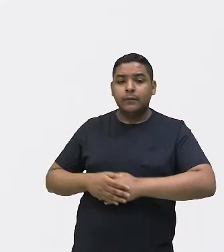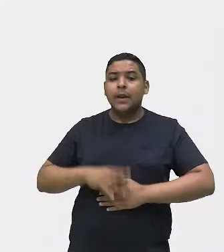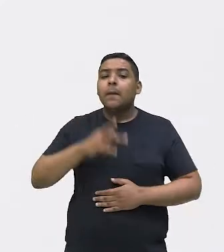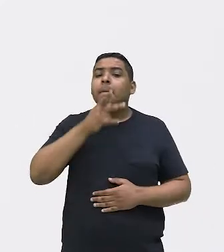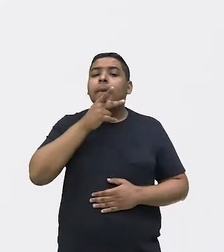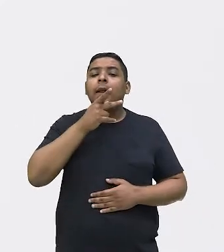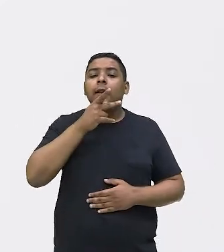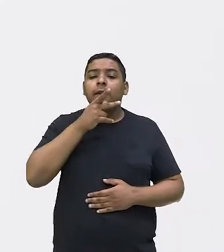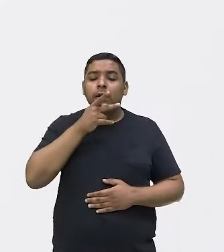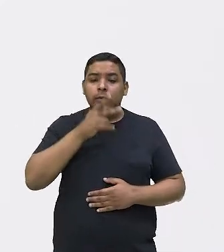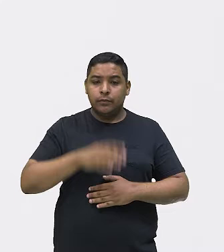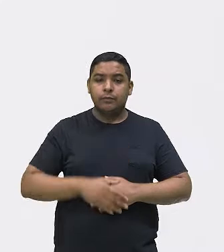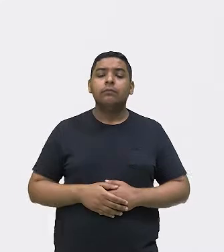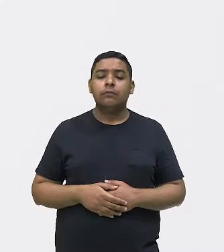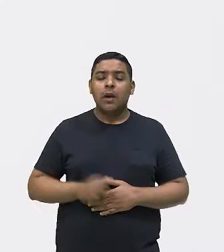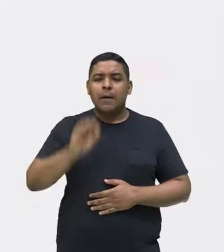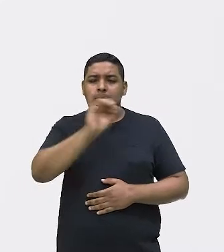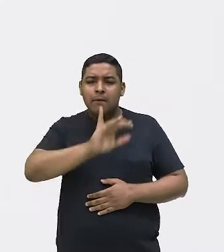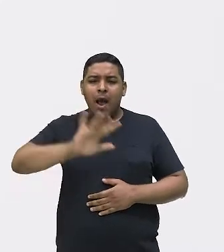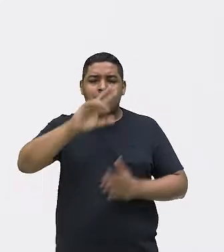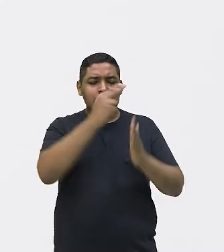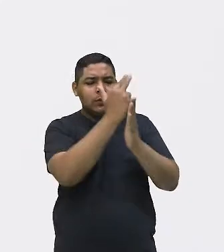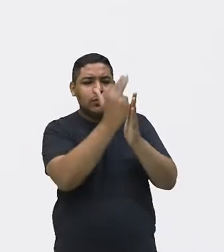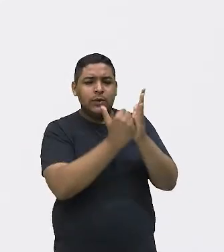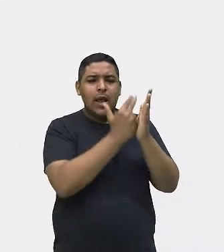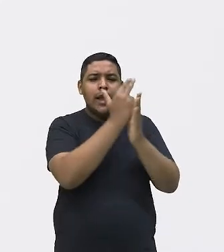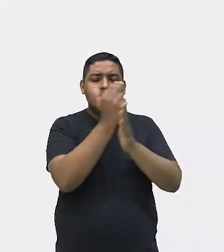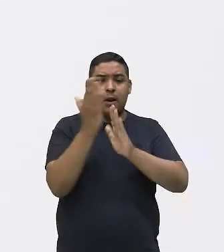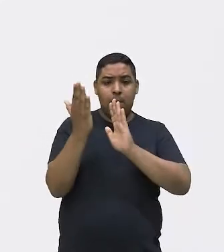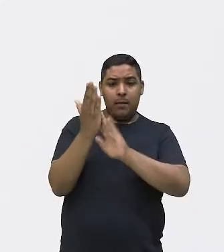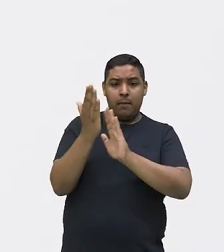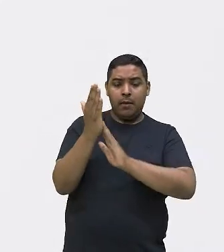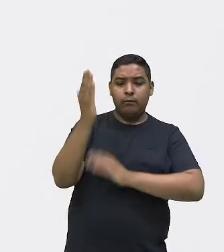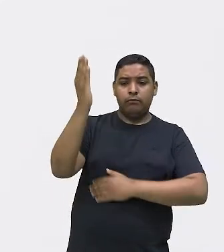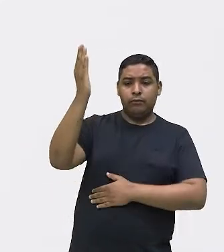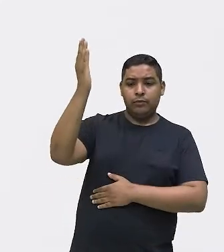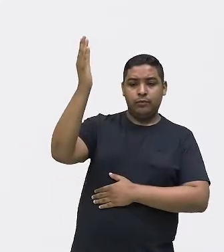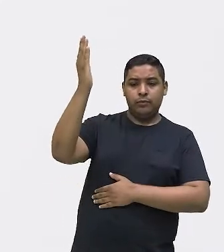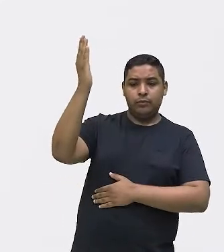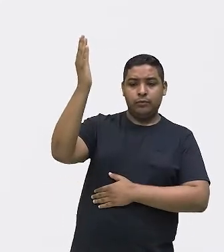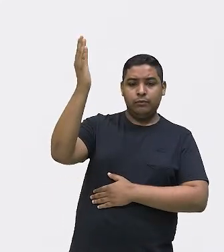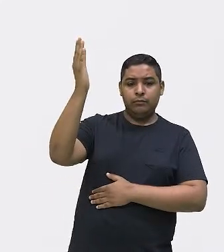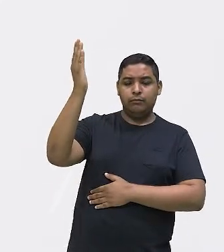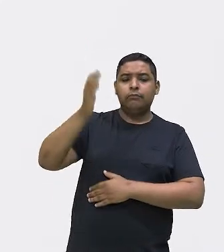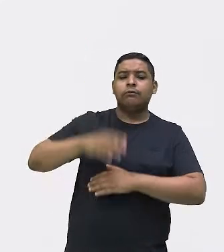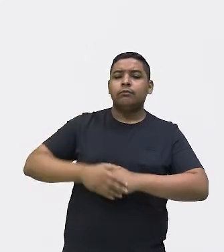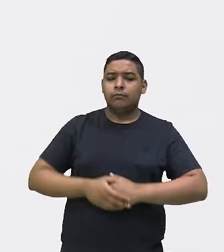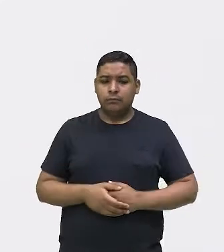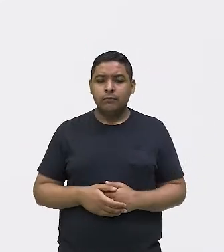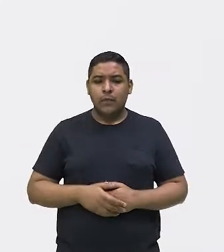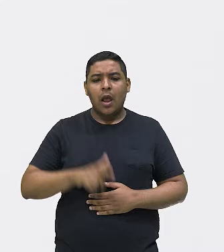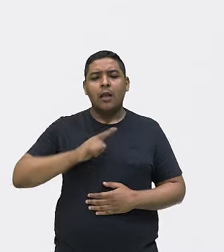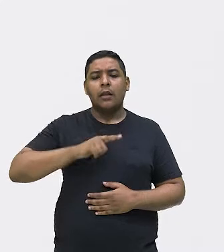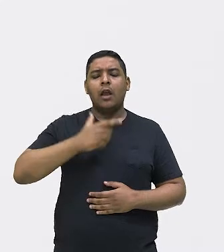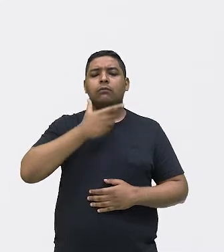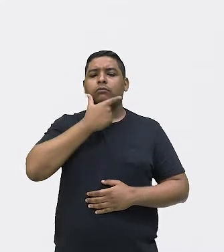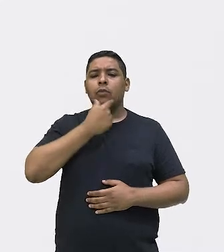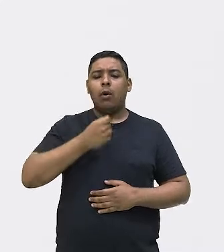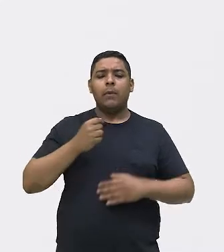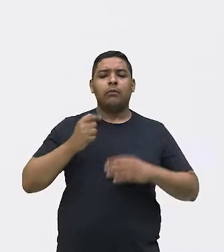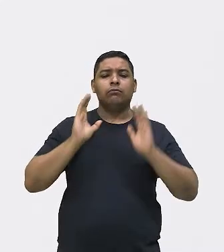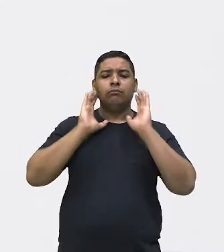Platão é retratado apontando para o alto. Então você vê aí que tem um homem barbadão